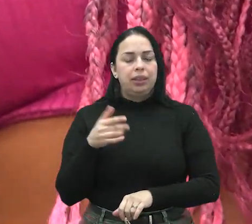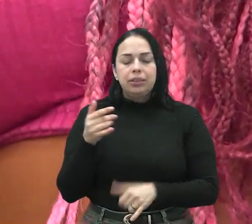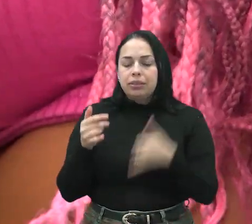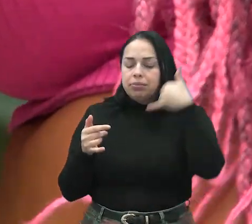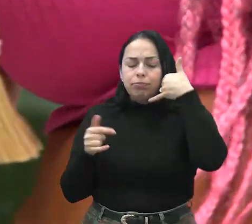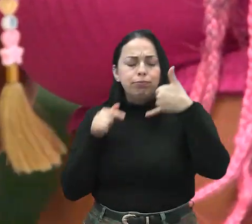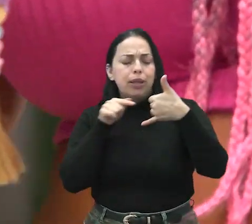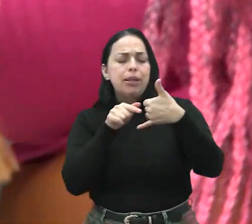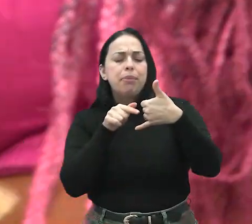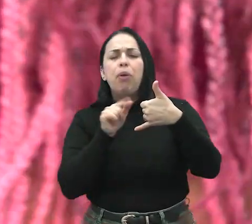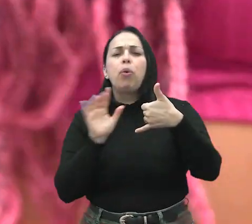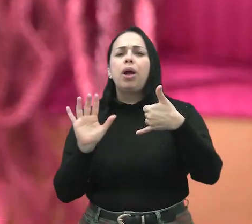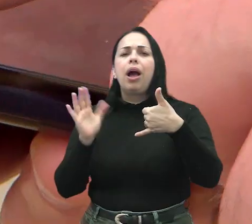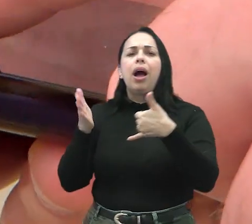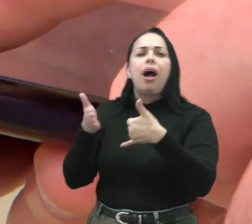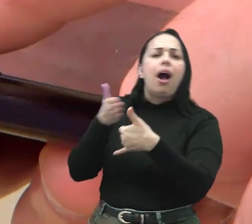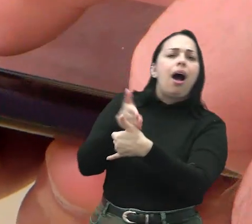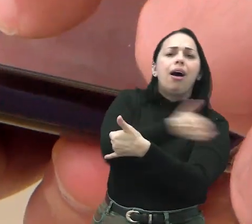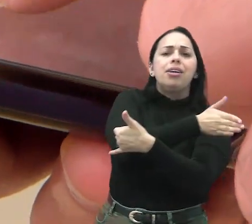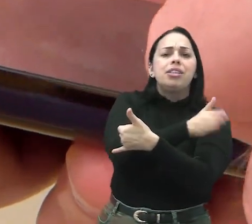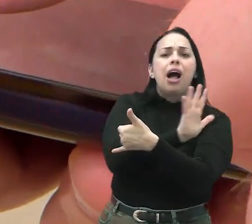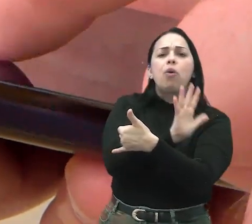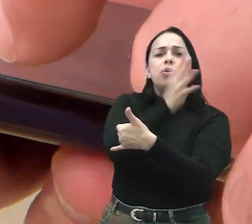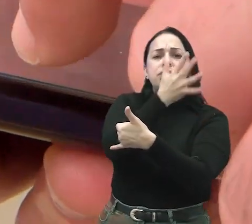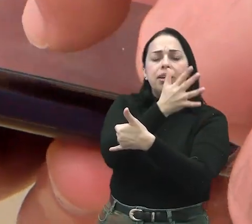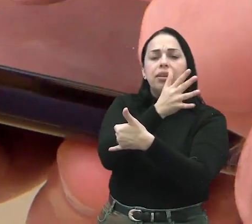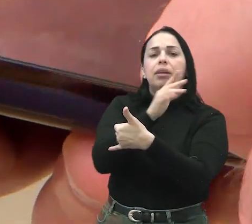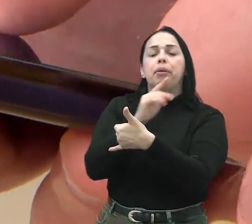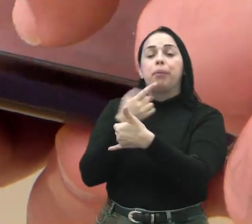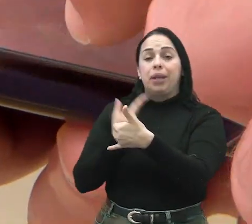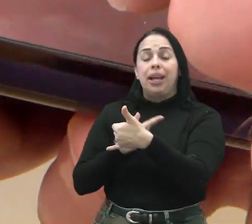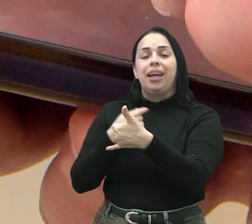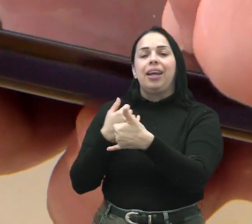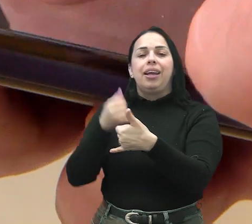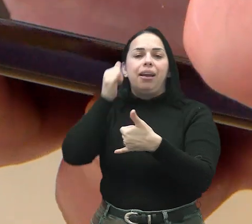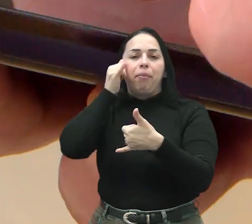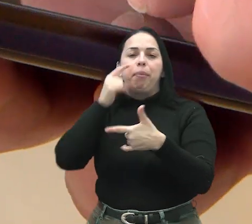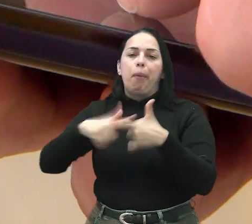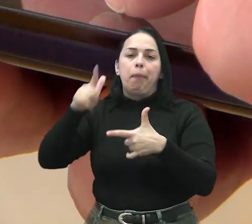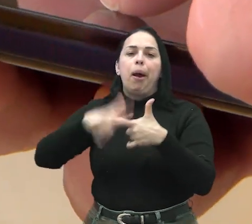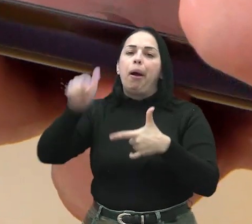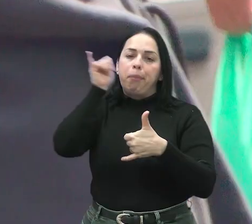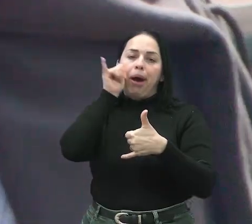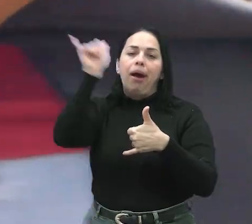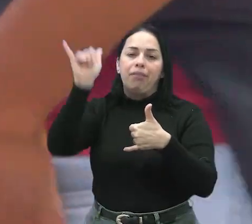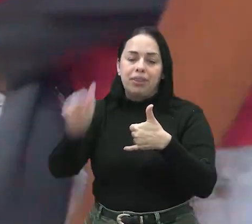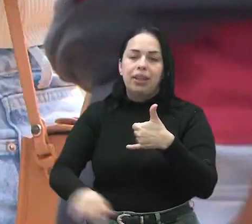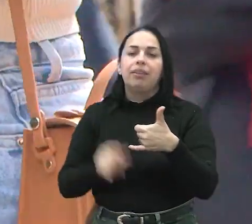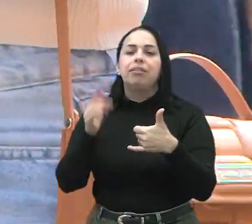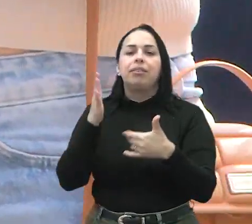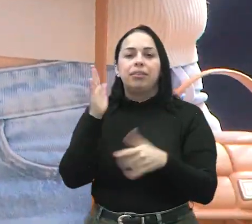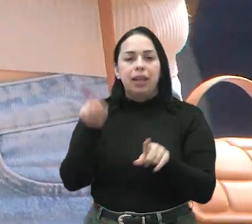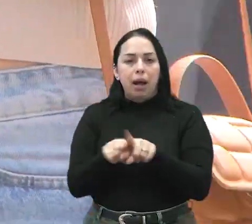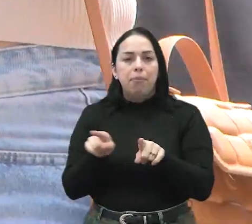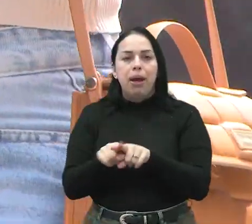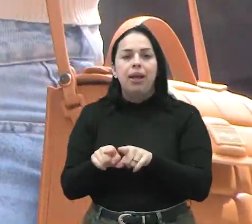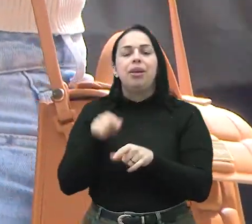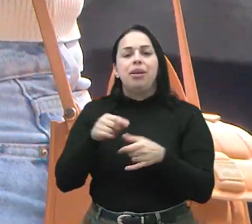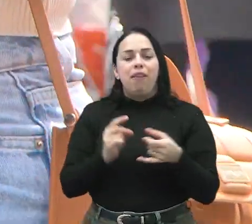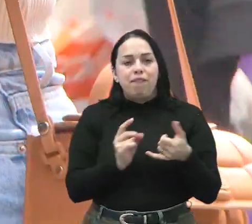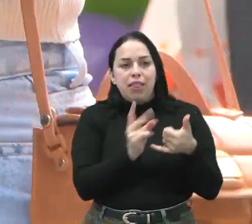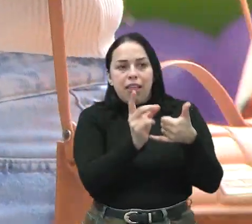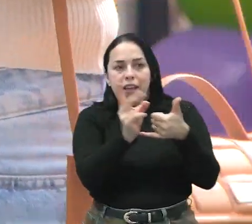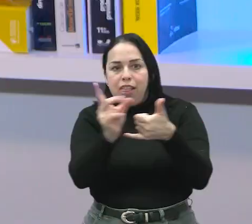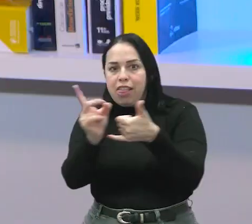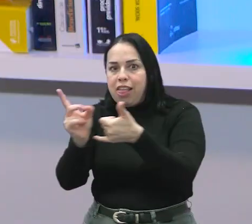verificar a origem do celular, o cidadão se protege de problemas com a justiça e ajuda a quebrar o ciclo